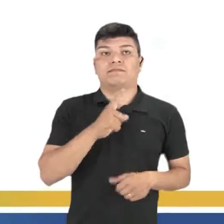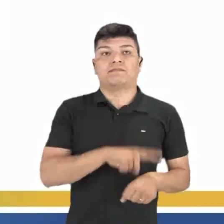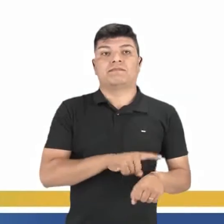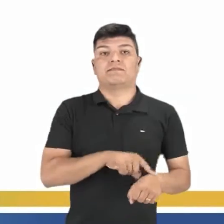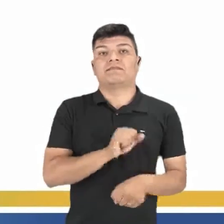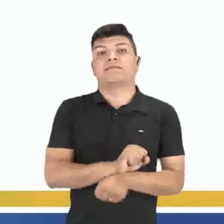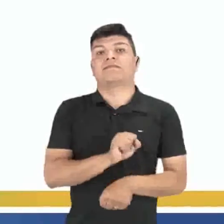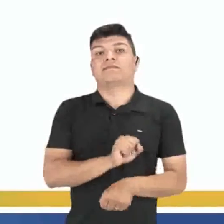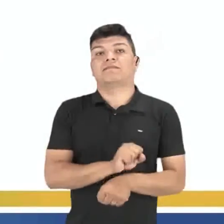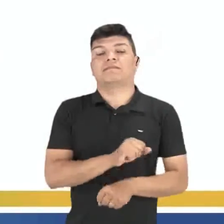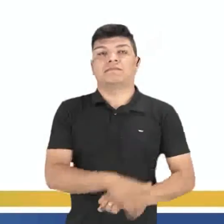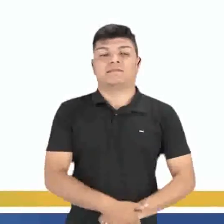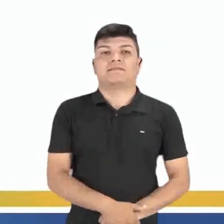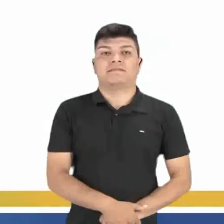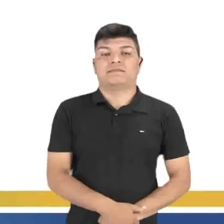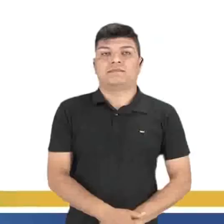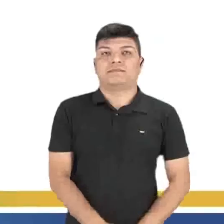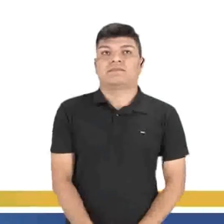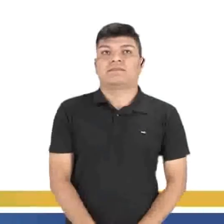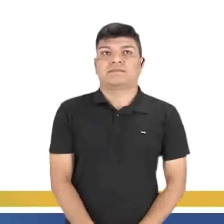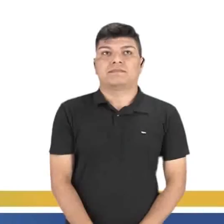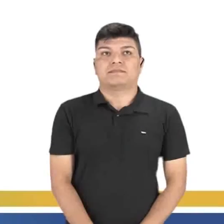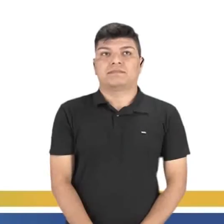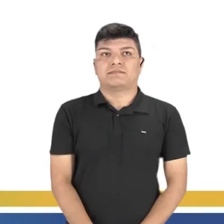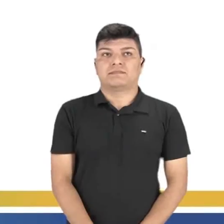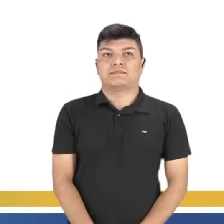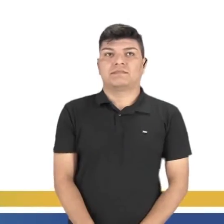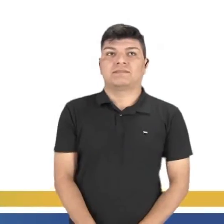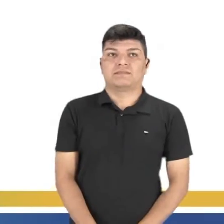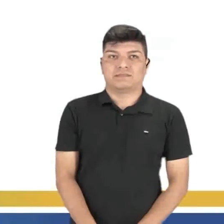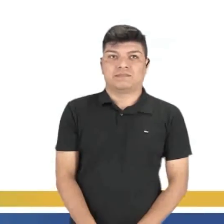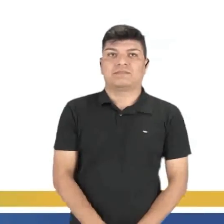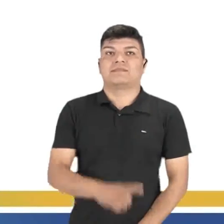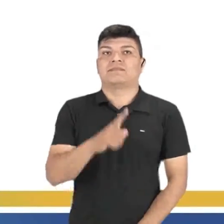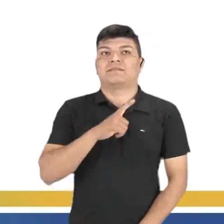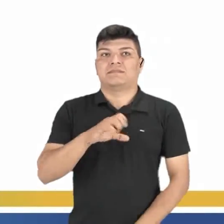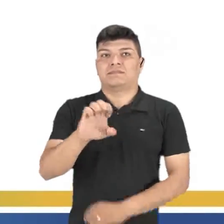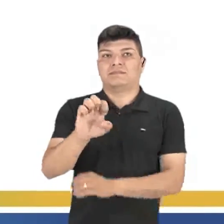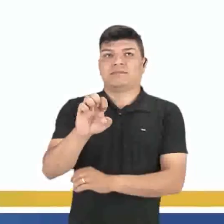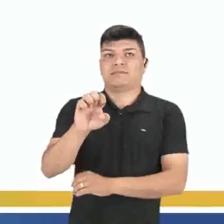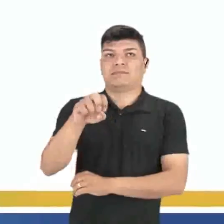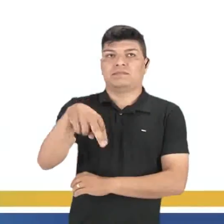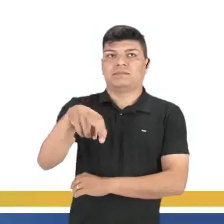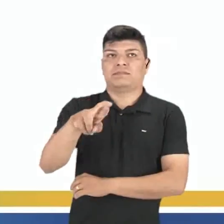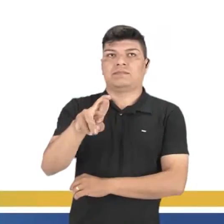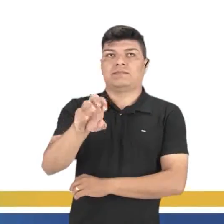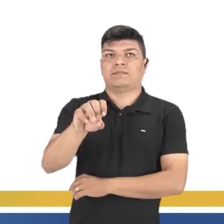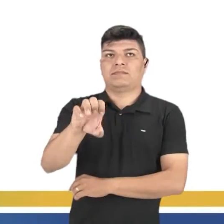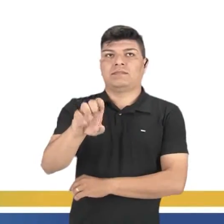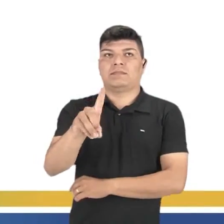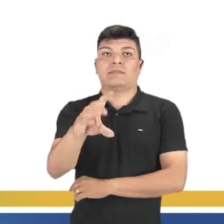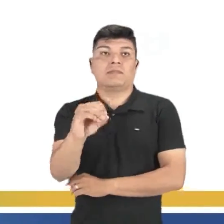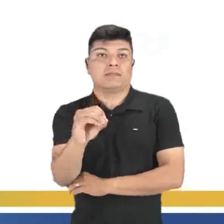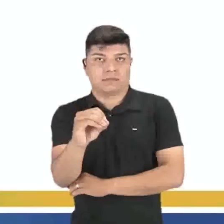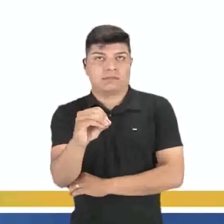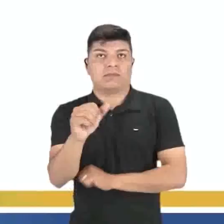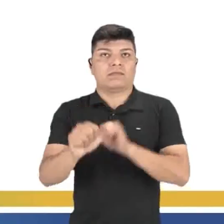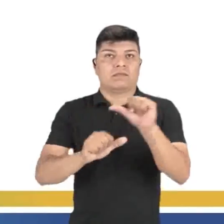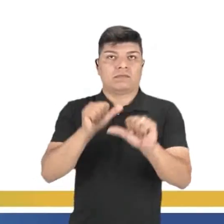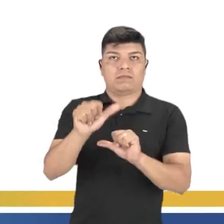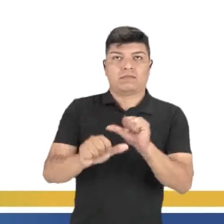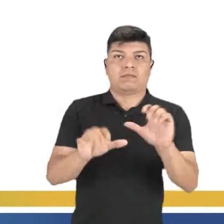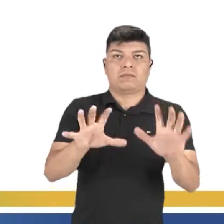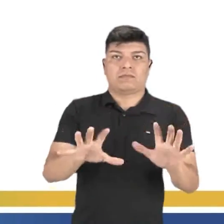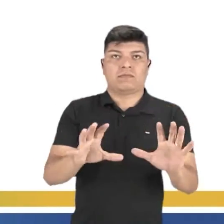você. Vamos lá. Contém um enredo, a modificação da situação inicial,